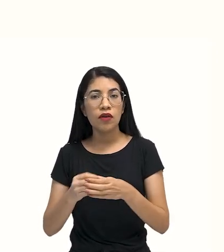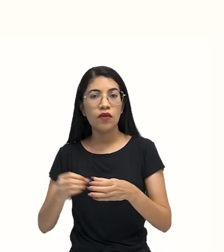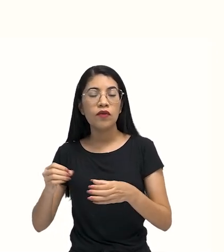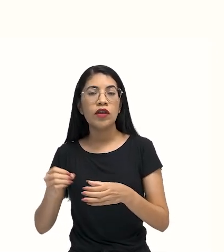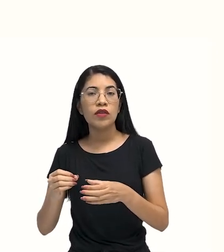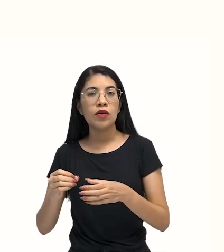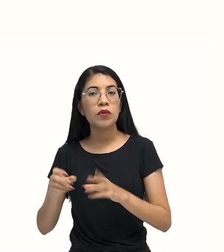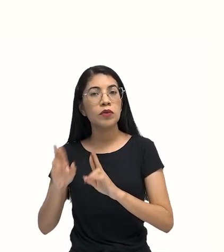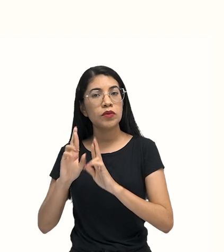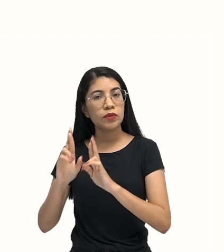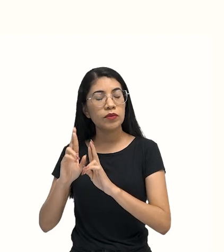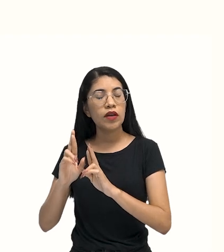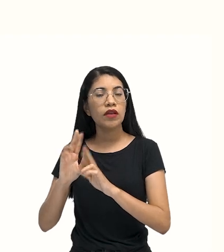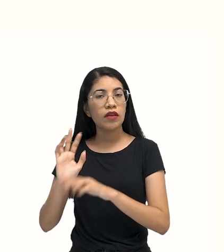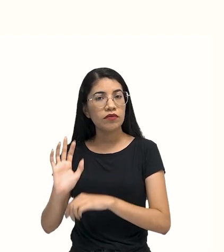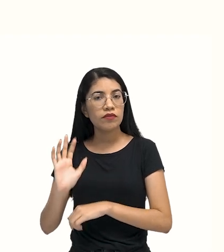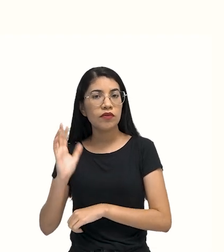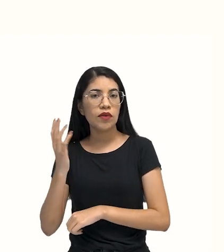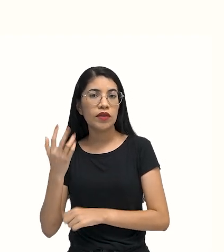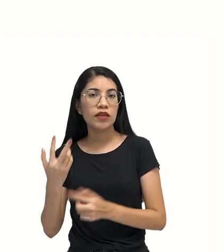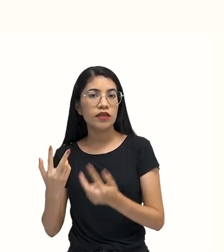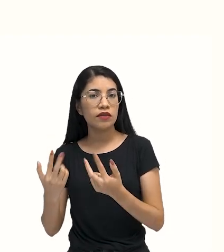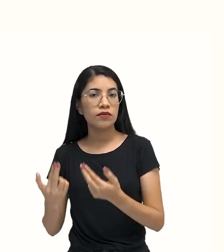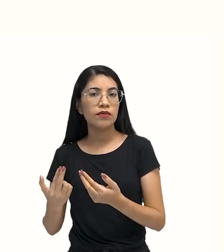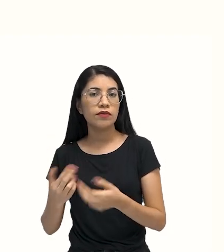espero que aconteça, tá?